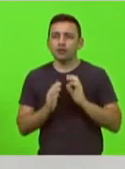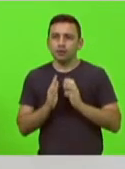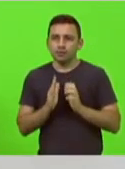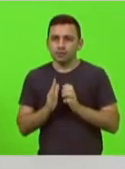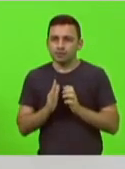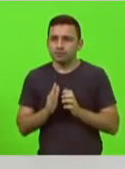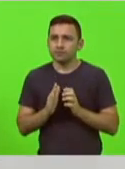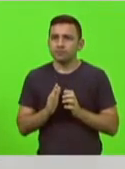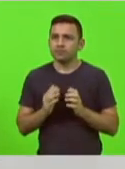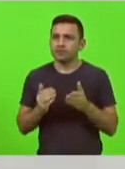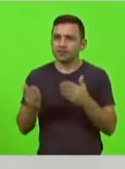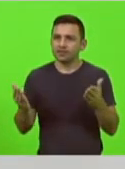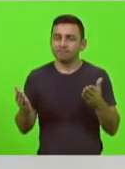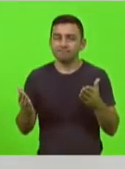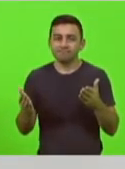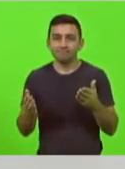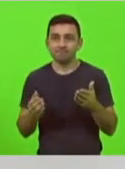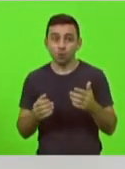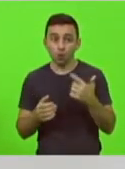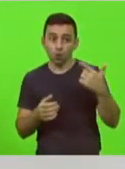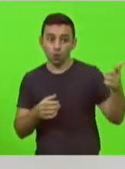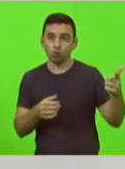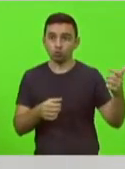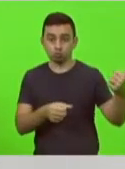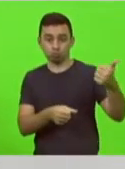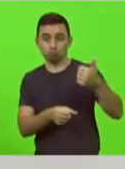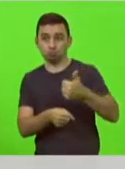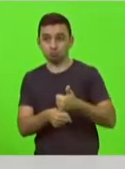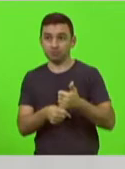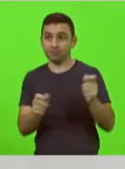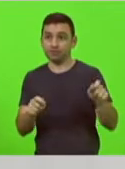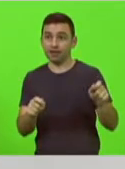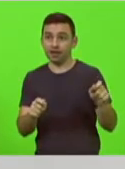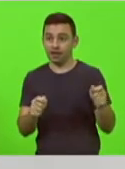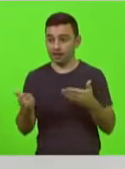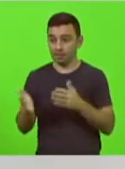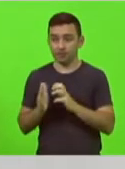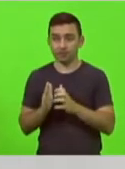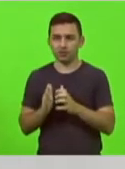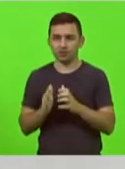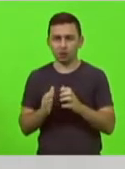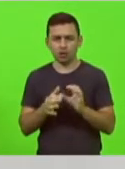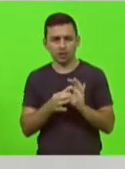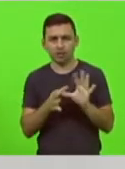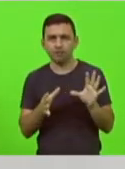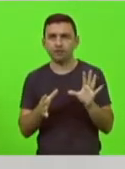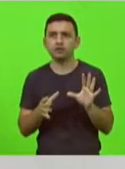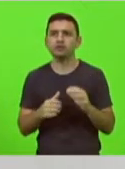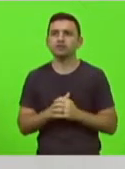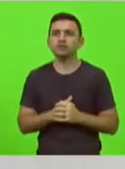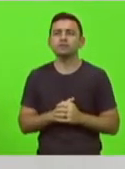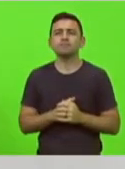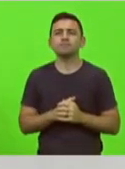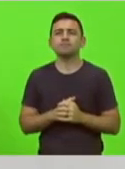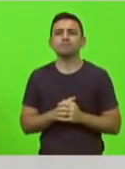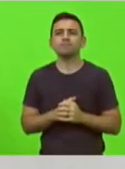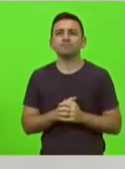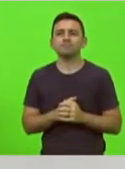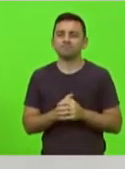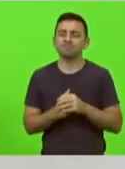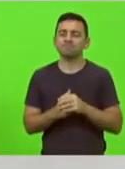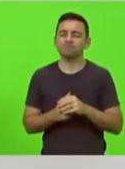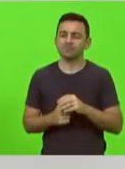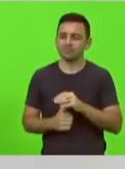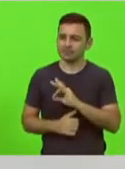que privilegia as pessoas que têm mandato, que concorreram, realmente é partido